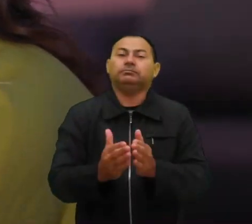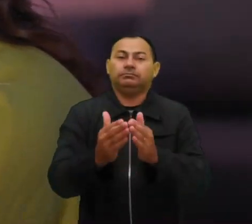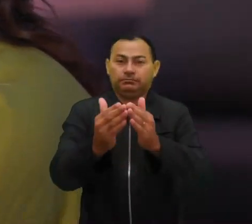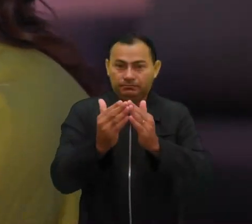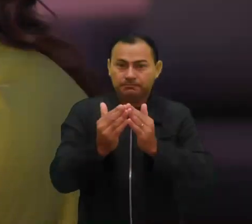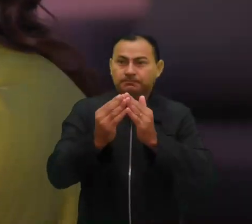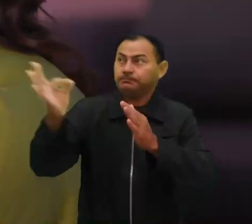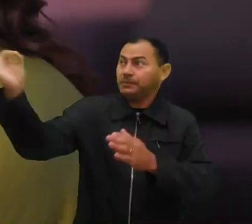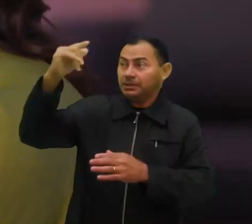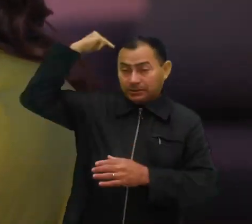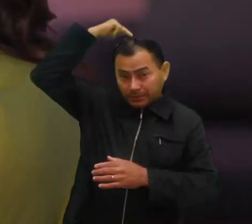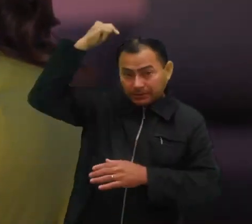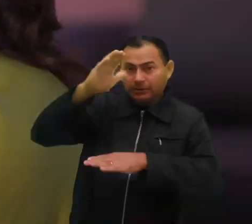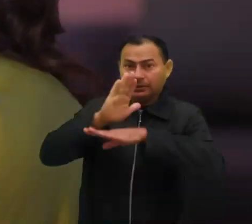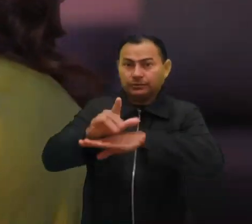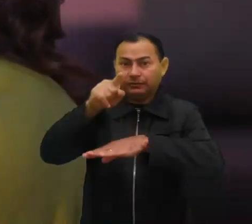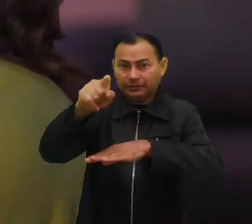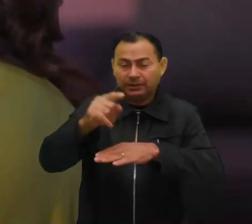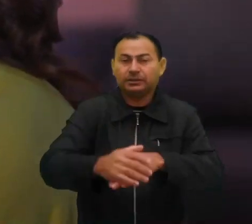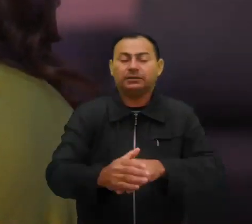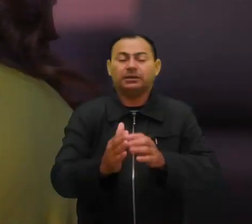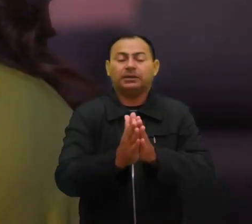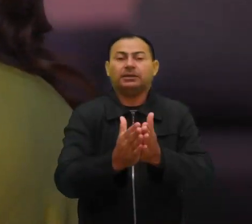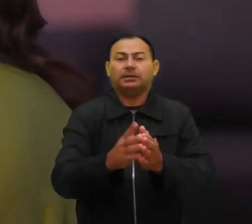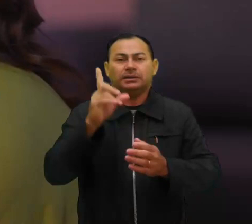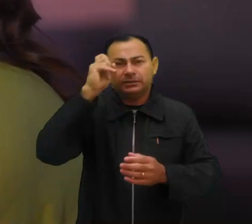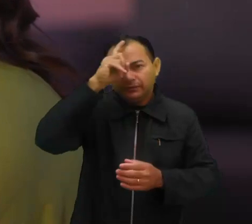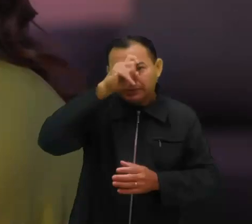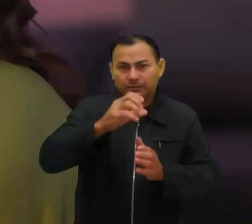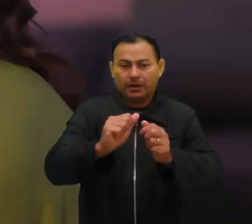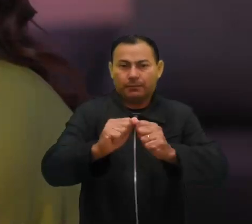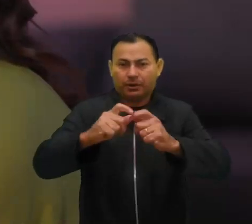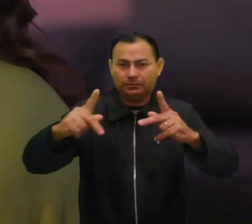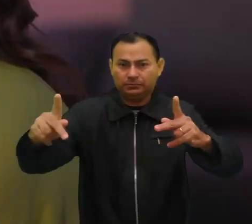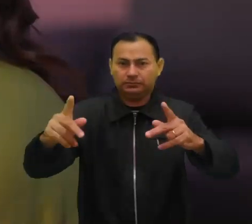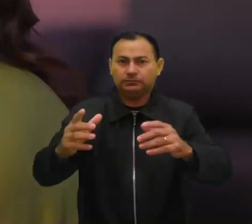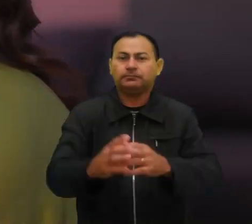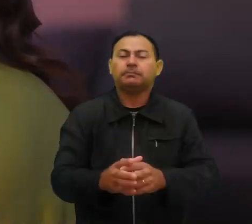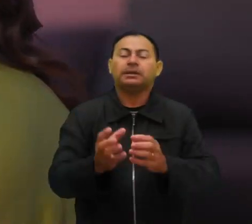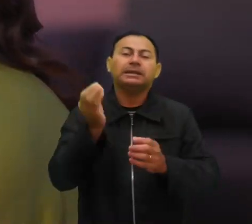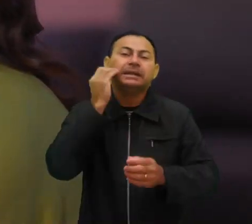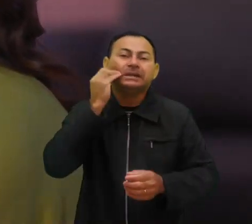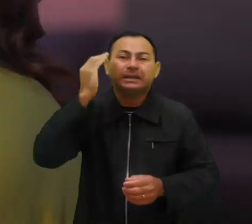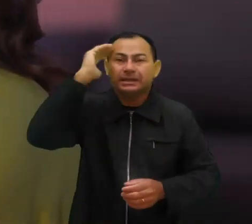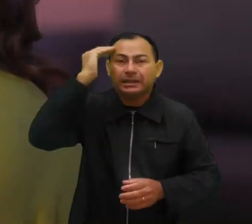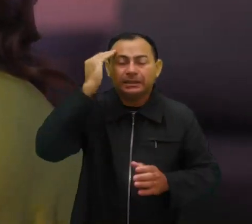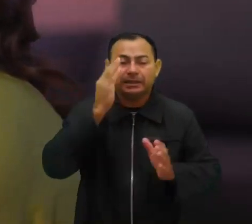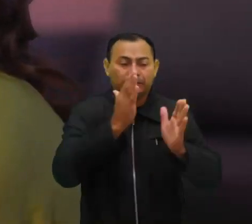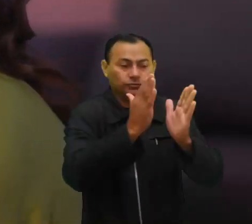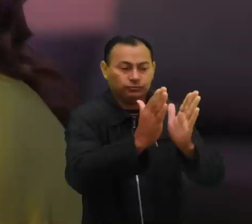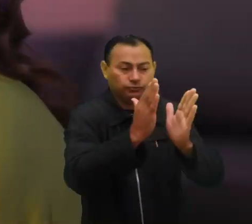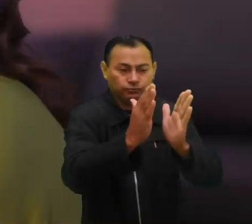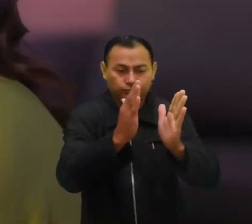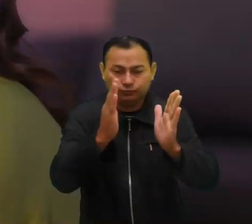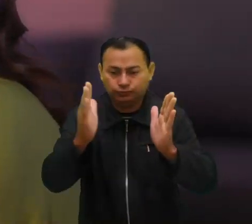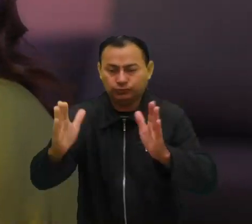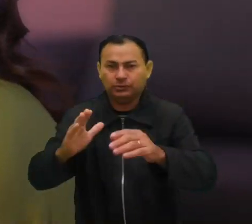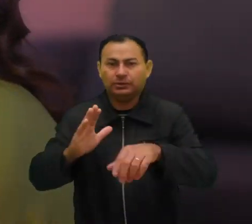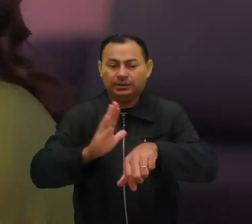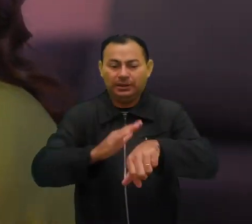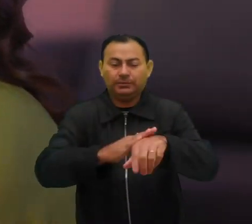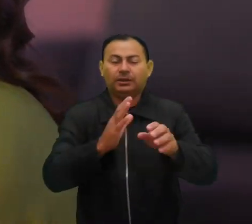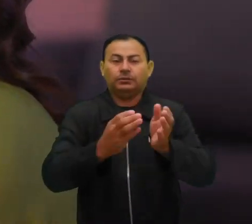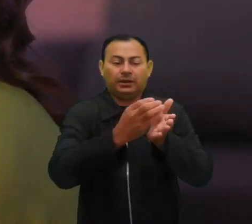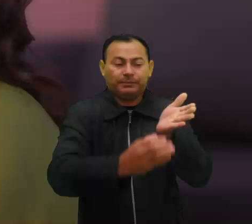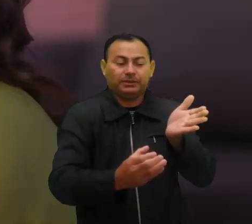Peça ao Espírito Santo para ajudar você a interpretar essa parte difícil do Apocalipse. Procure entender a cronologia existente nos